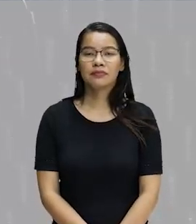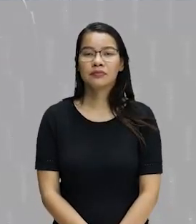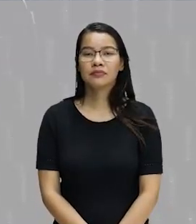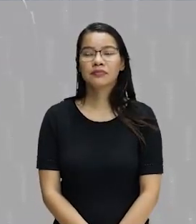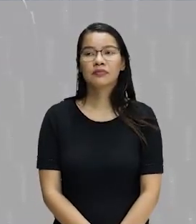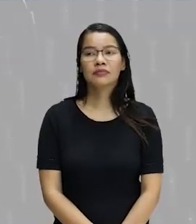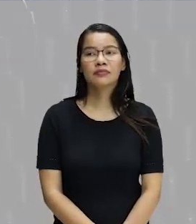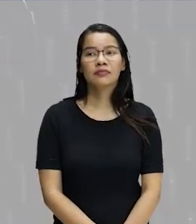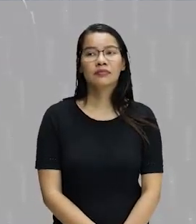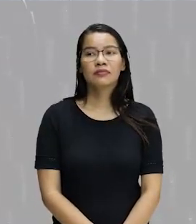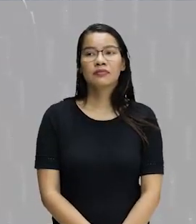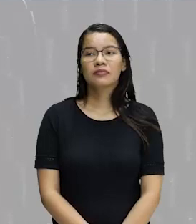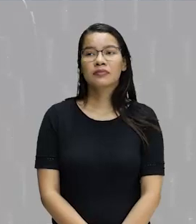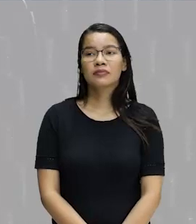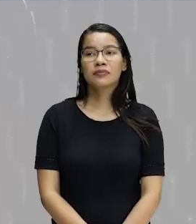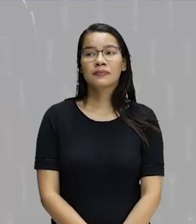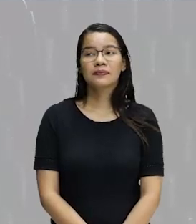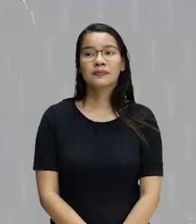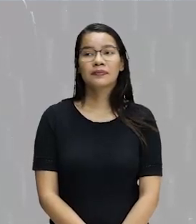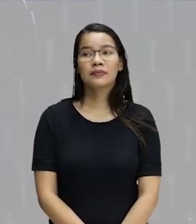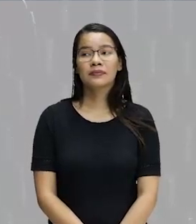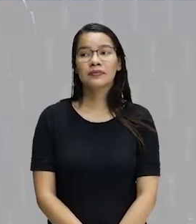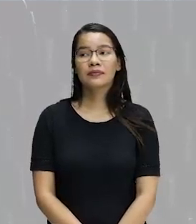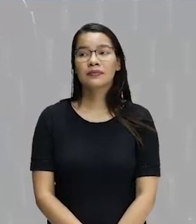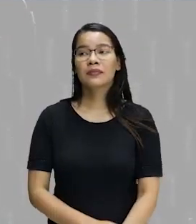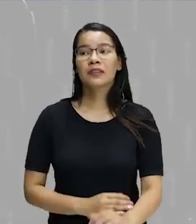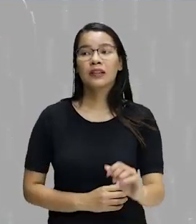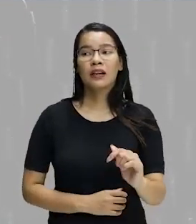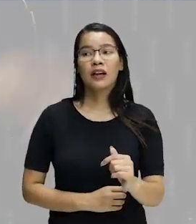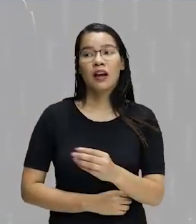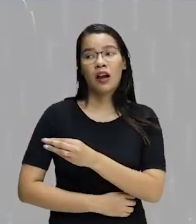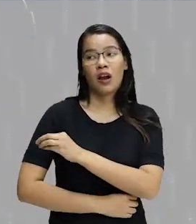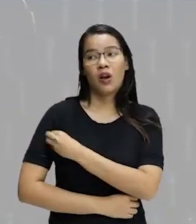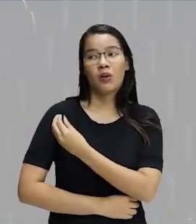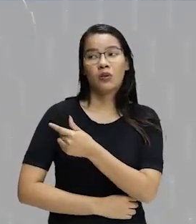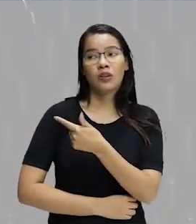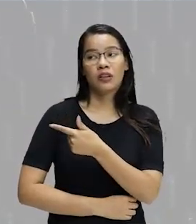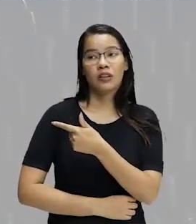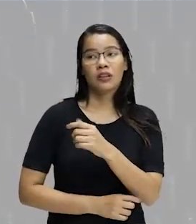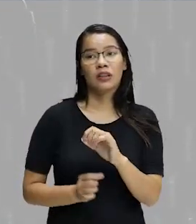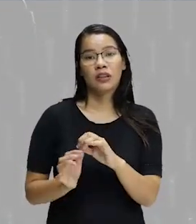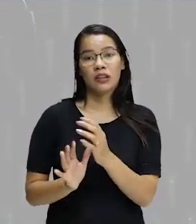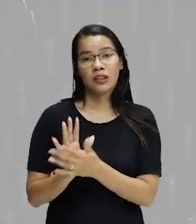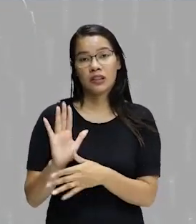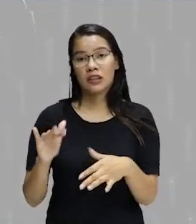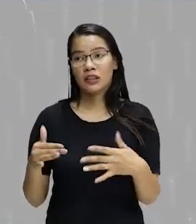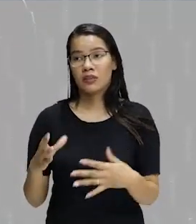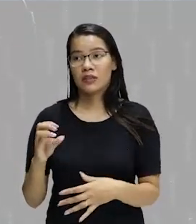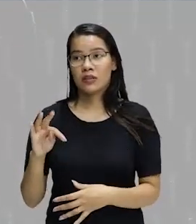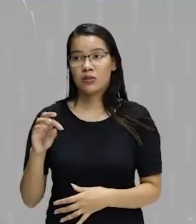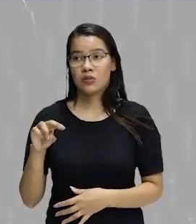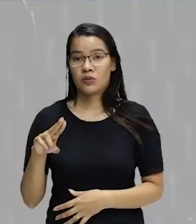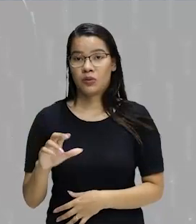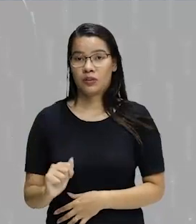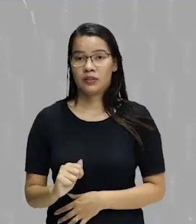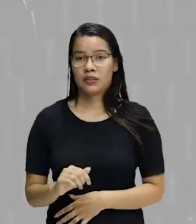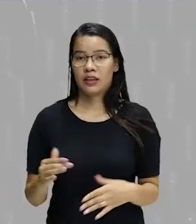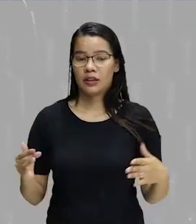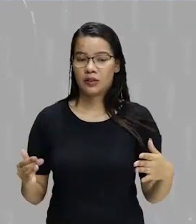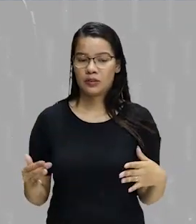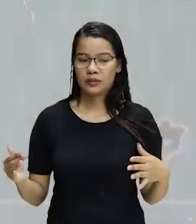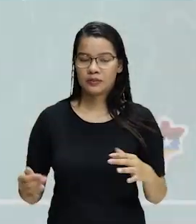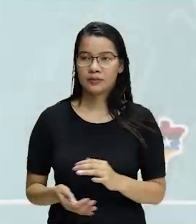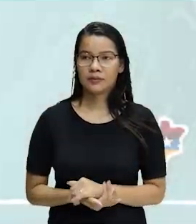na cetona, certo? Álcool secundário formando a cetona.